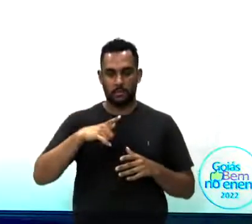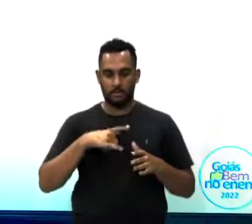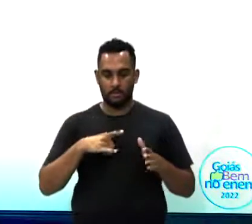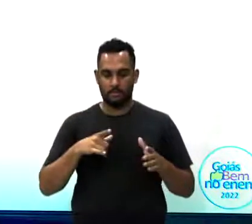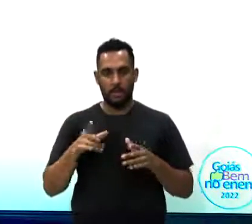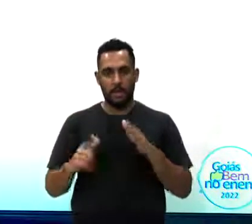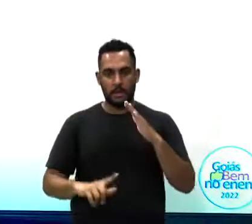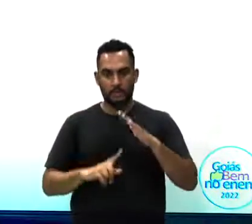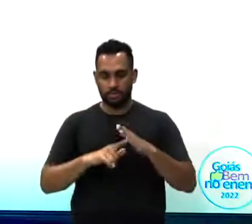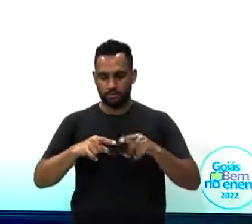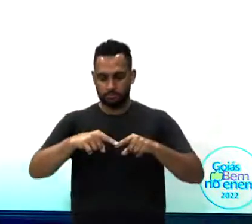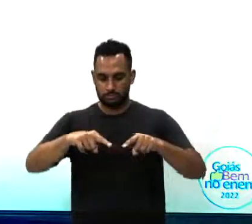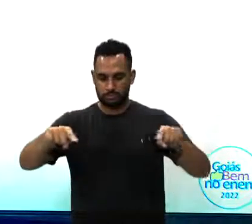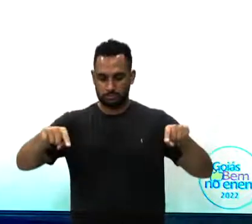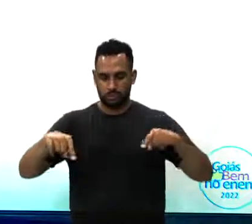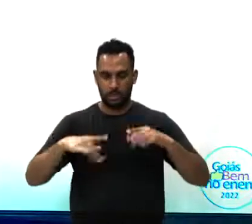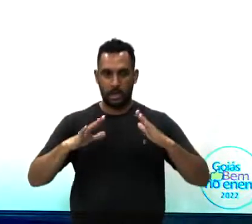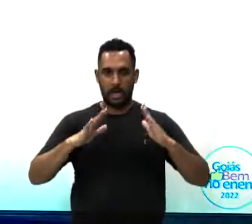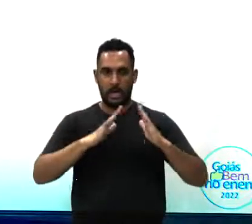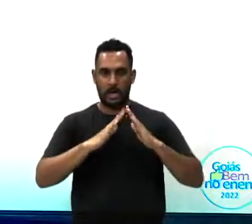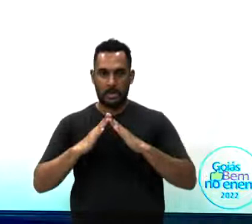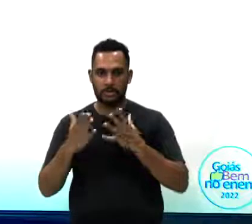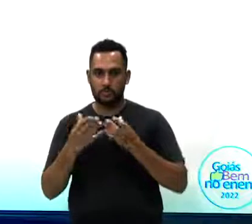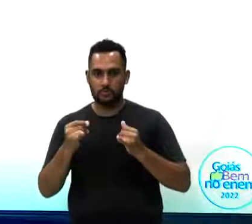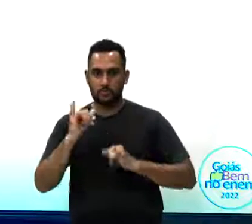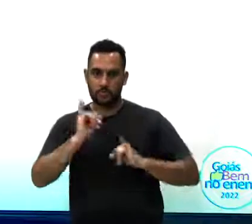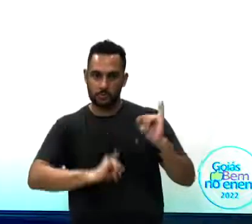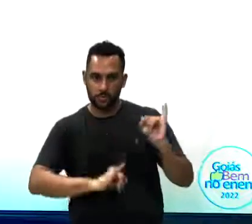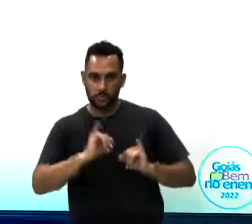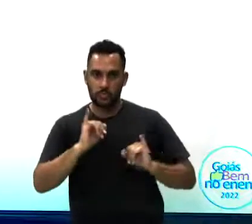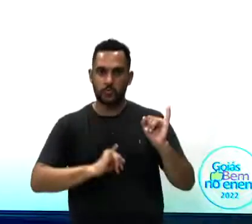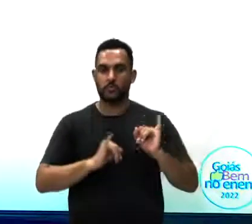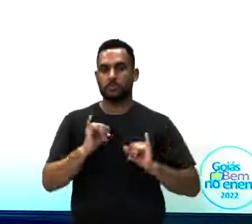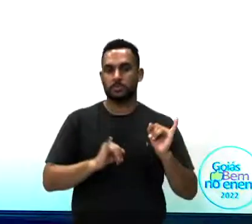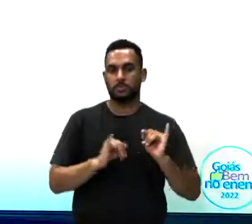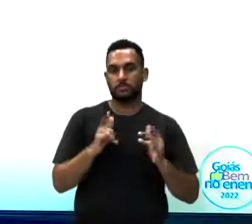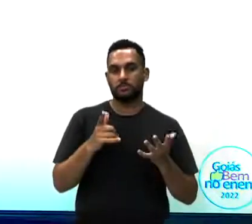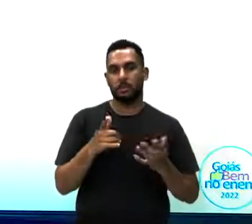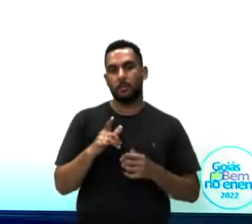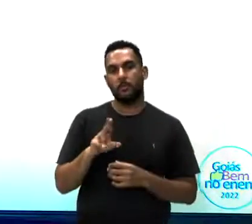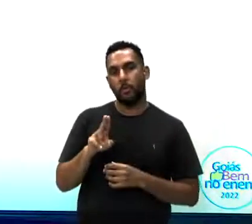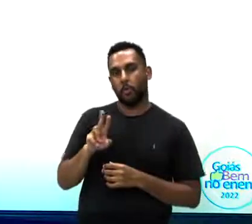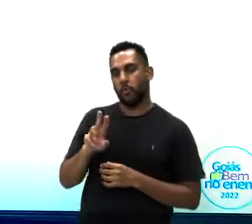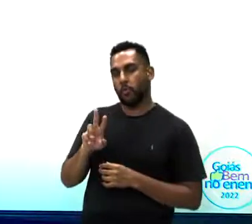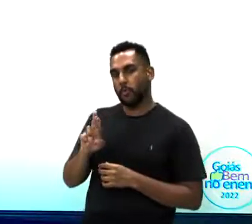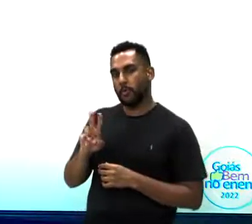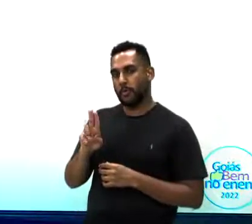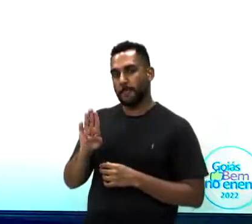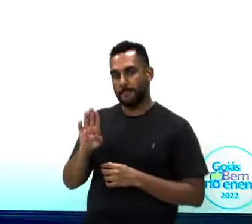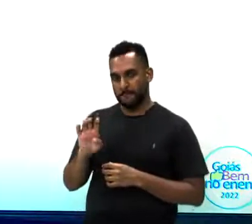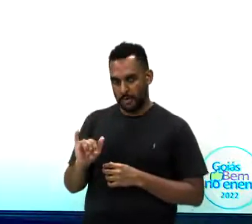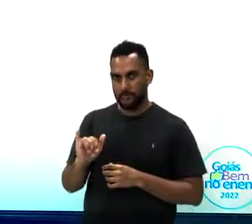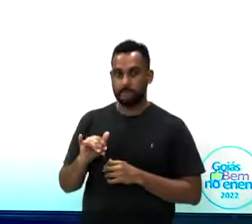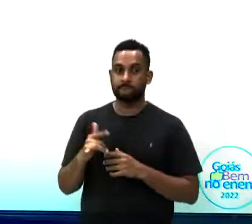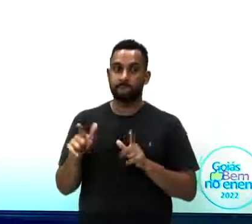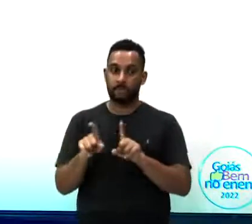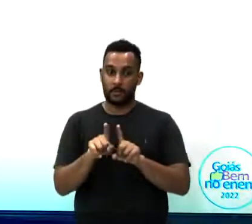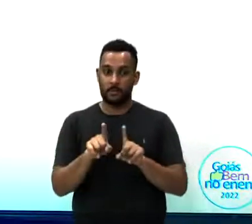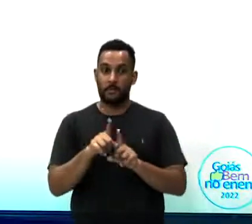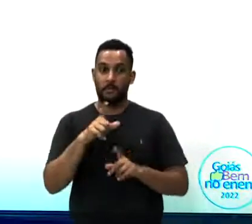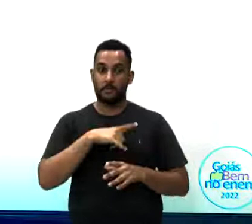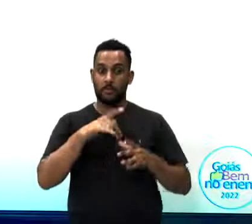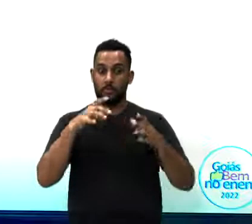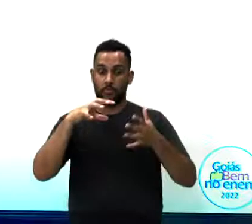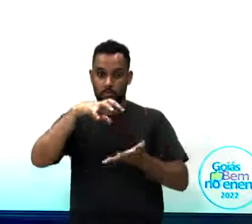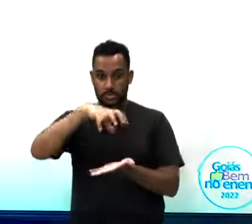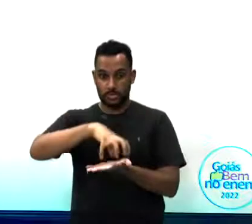delimitada, possui muitas casas, indústrias, áreas agrícolas, é uma urbe. É também um grande centro industrial e comercial,